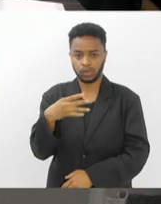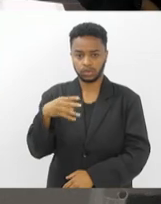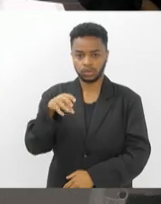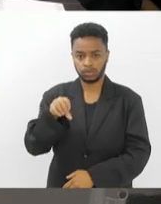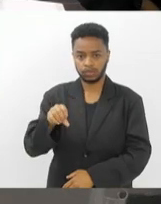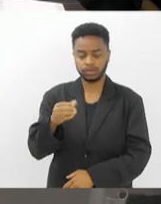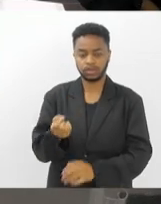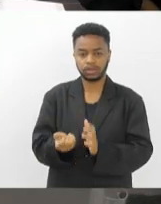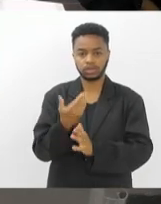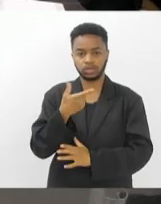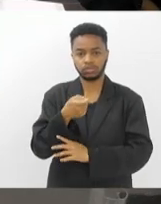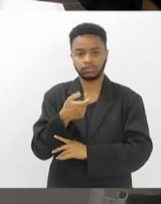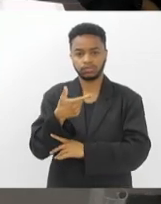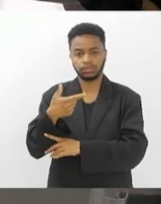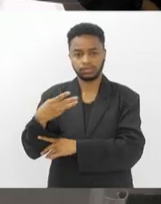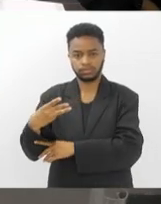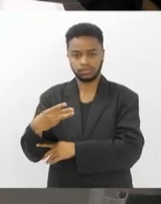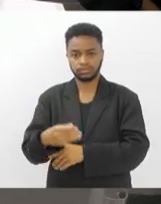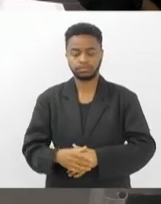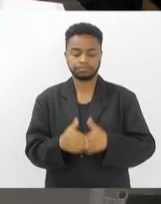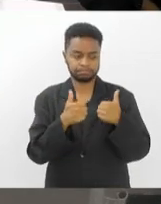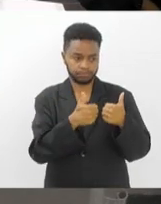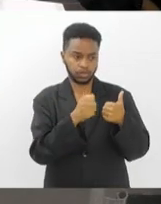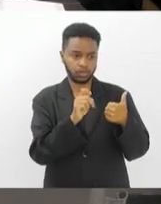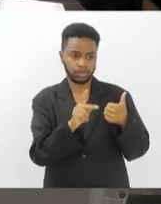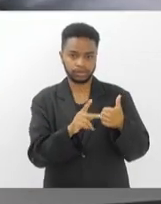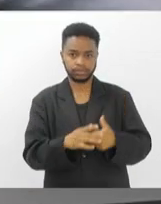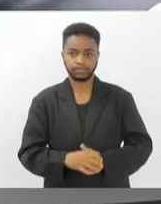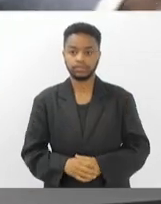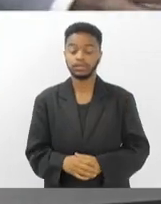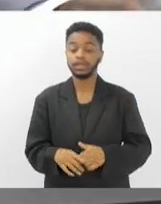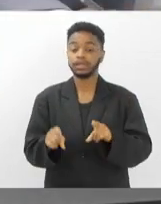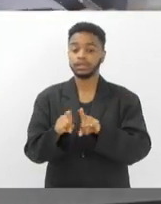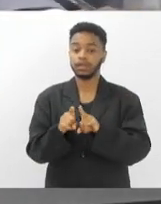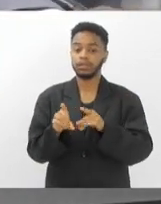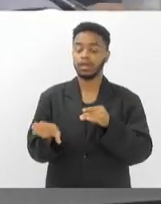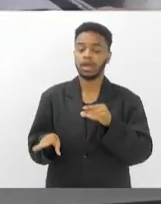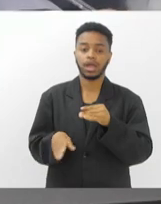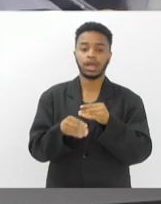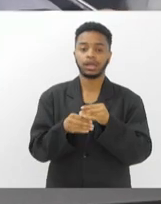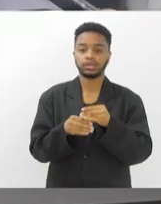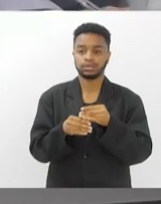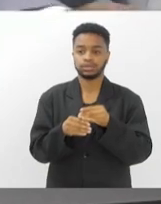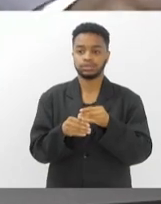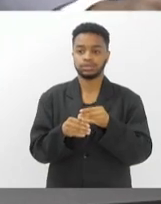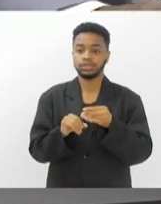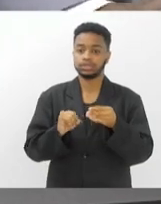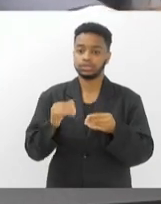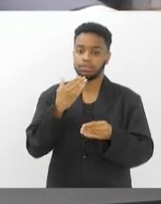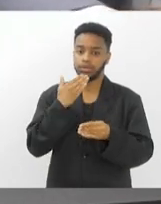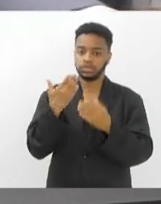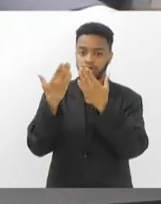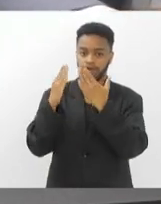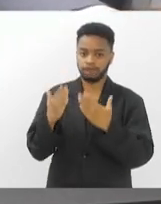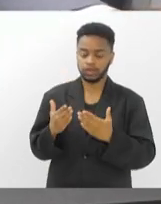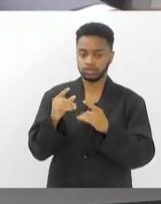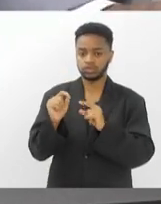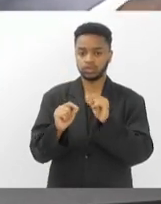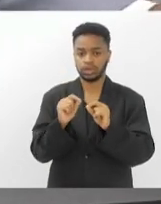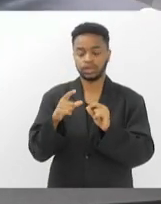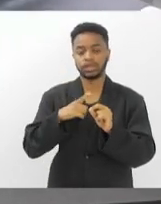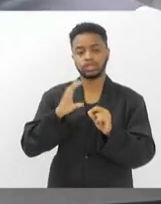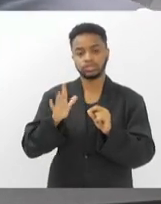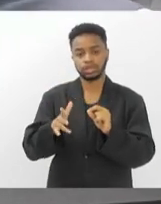de 23. Tá bom. Bom, e não, também para acrescentar, isso, se for solicitada a vista, é que existe